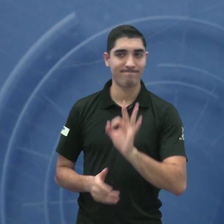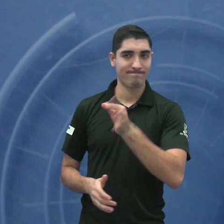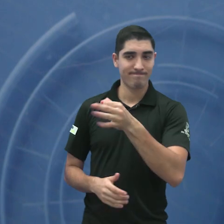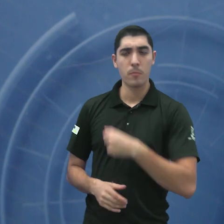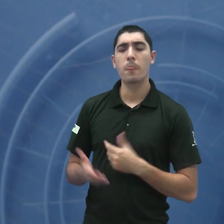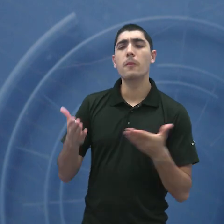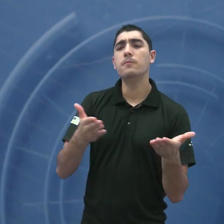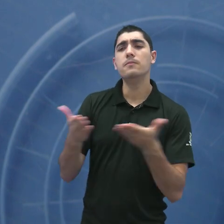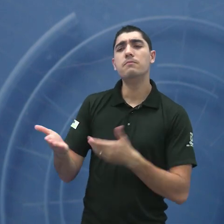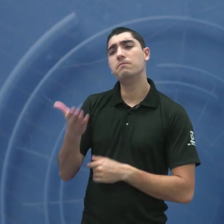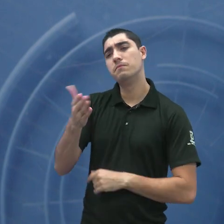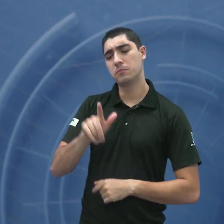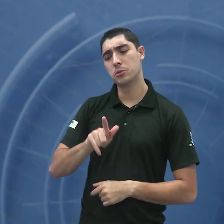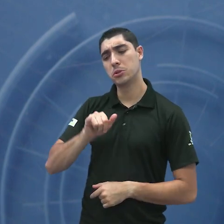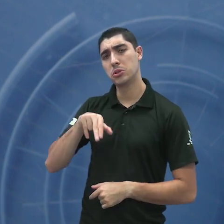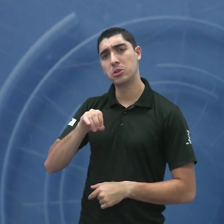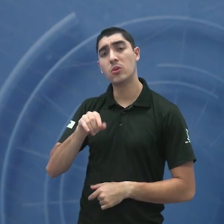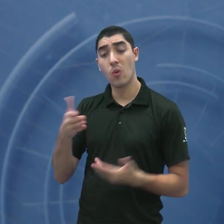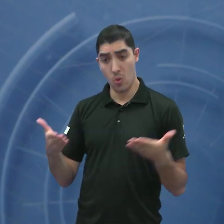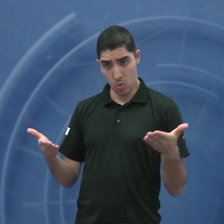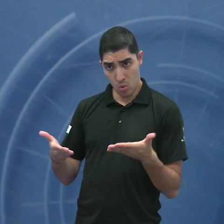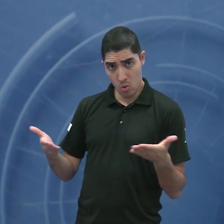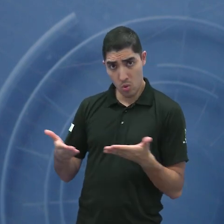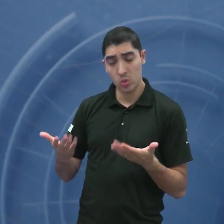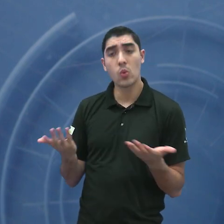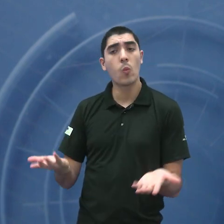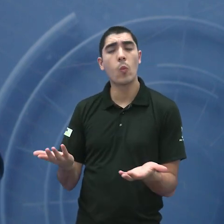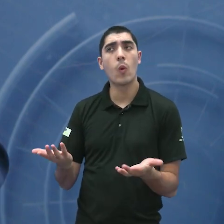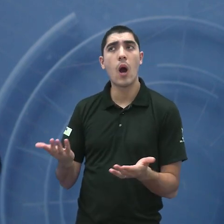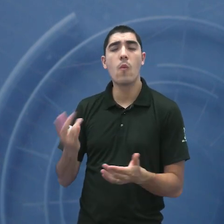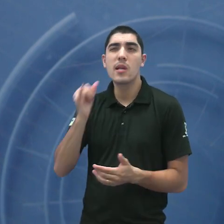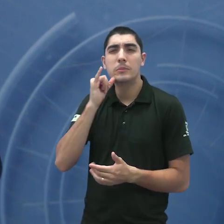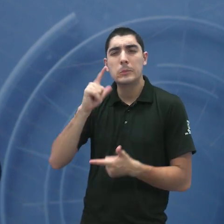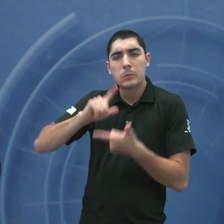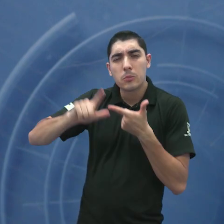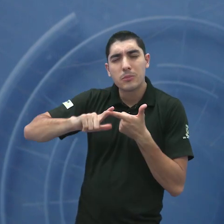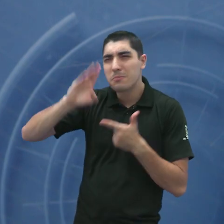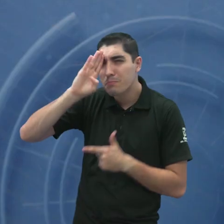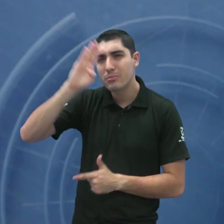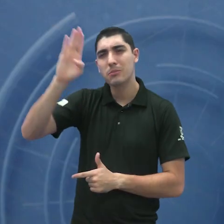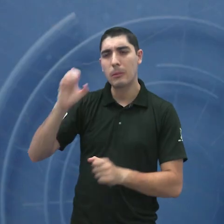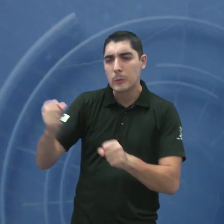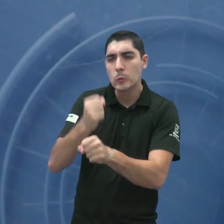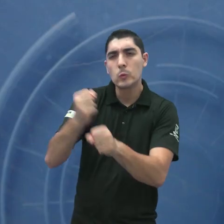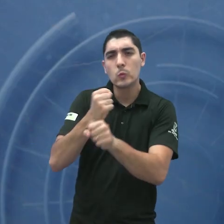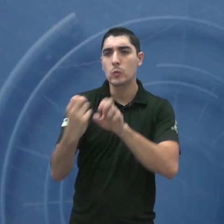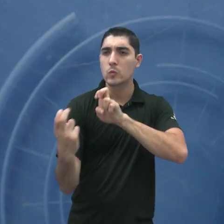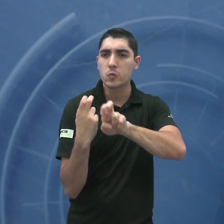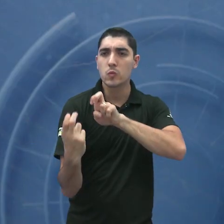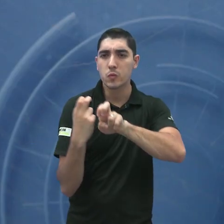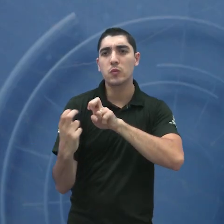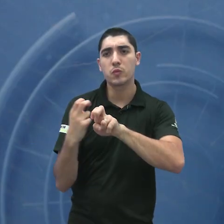gente? Olha, ô Gino, no seu ver, né, quais hoje os principais obstáculos para a implantação de trens de passageiros